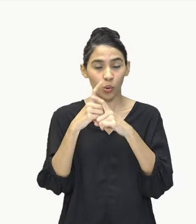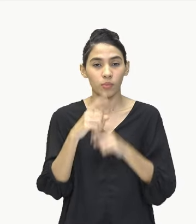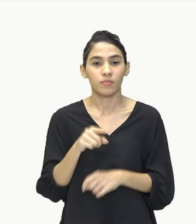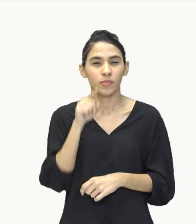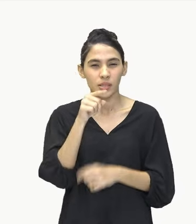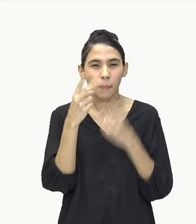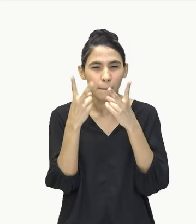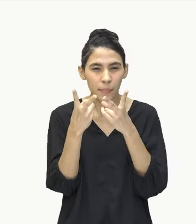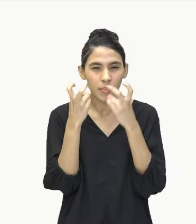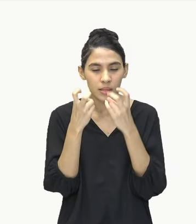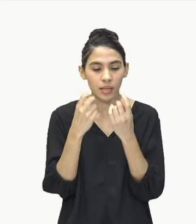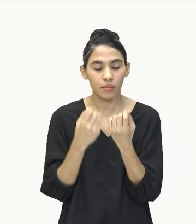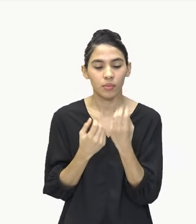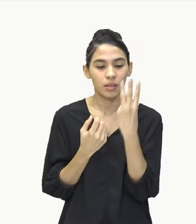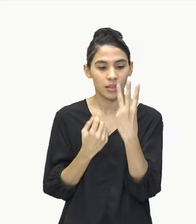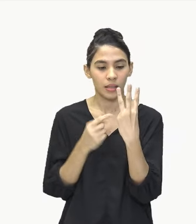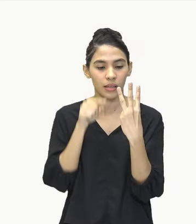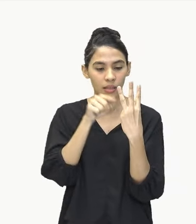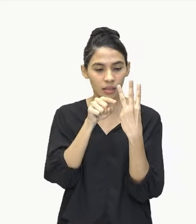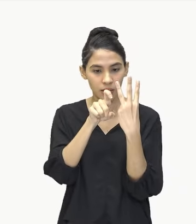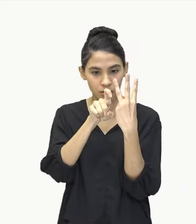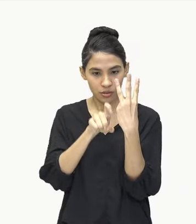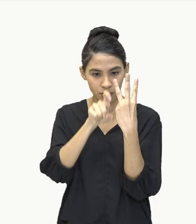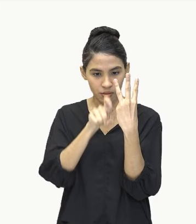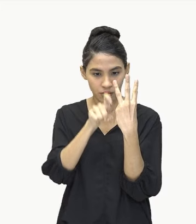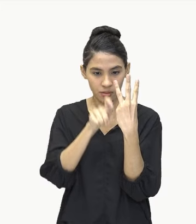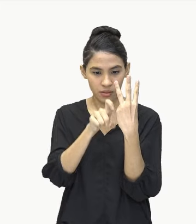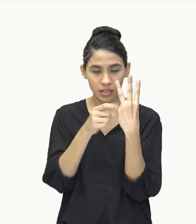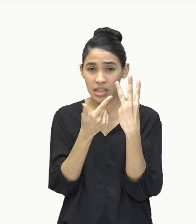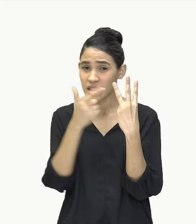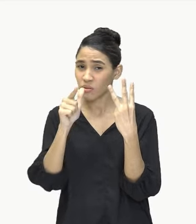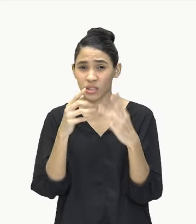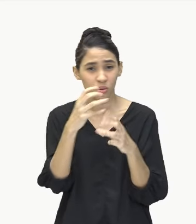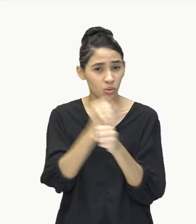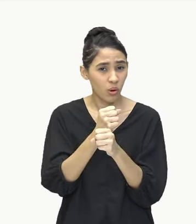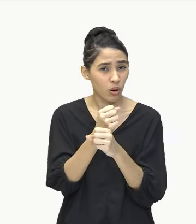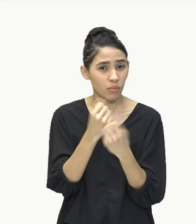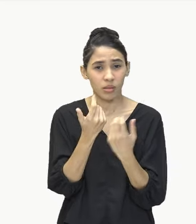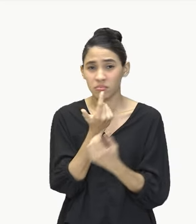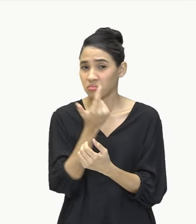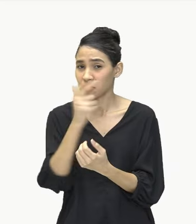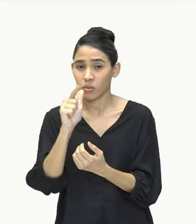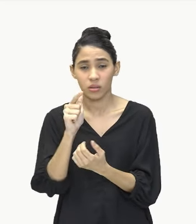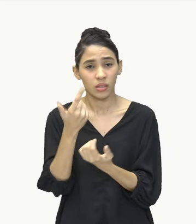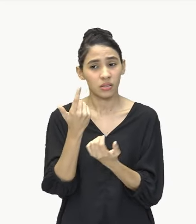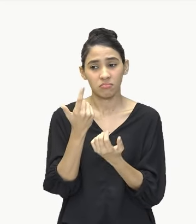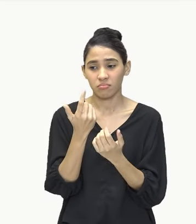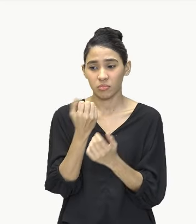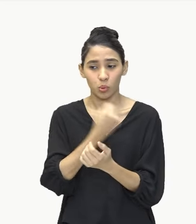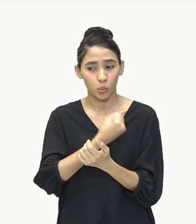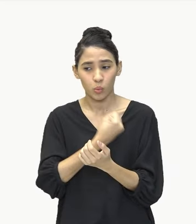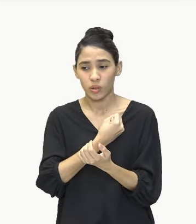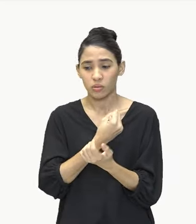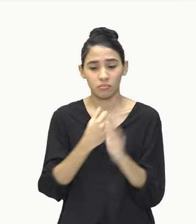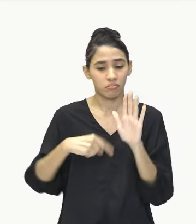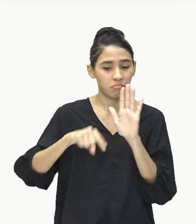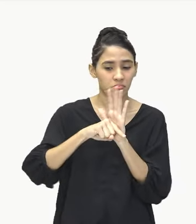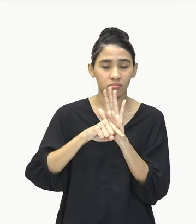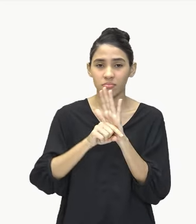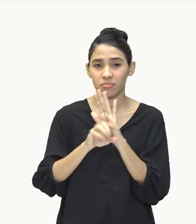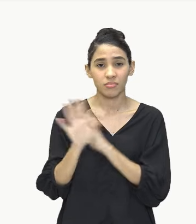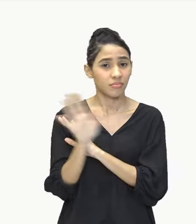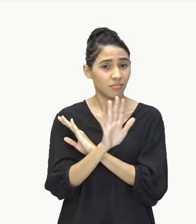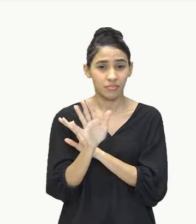perceba que só há um. Não tem ninguém sendo somado, não tem nenhum outro termo sendo subtraído. Então, como